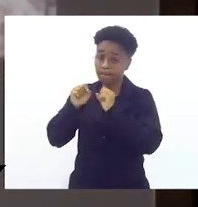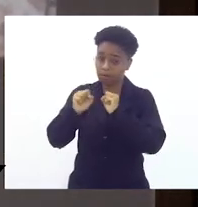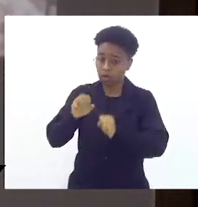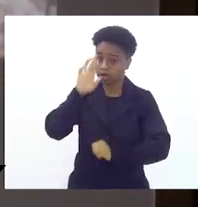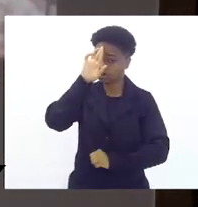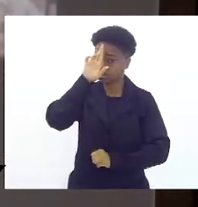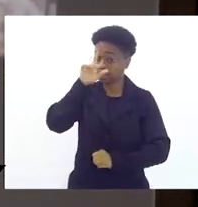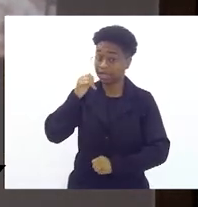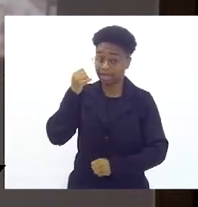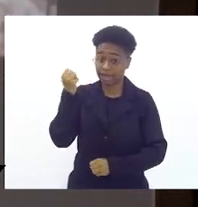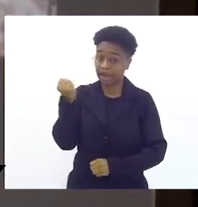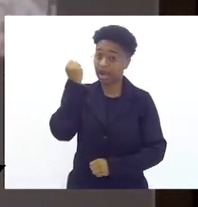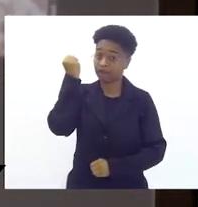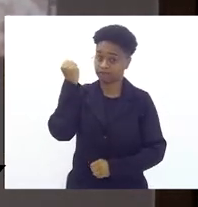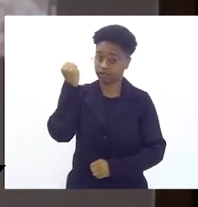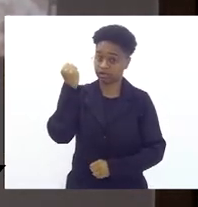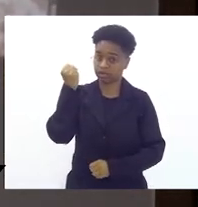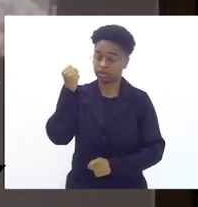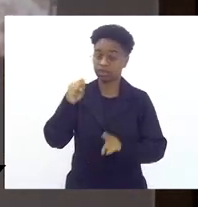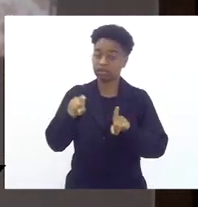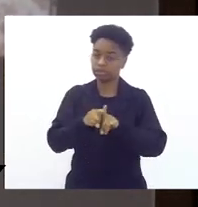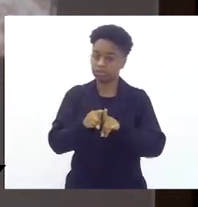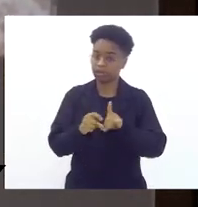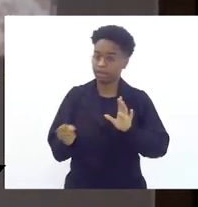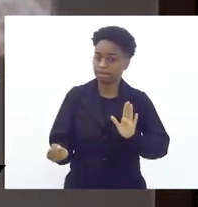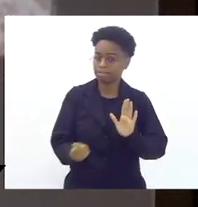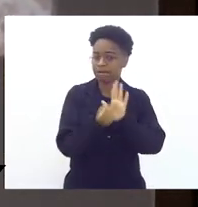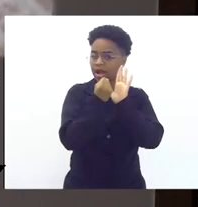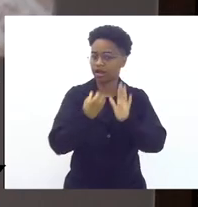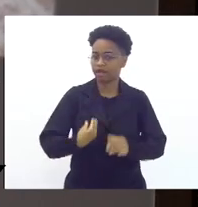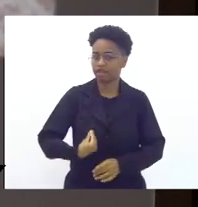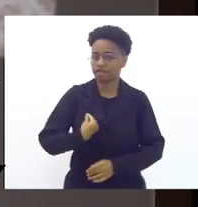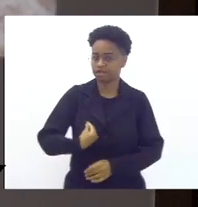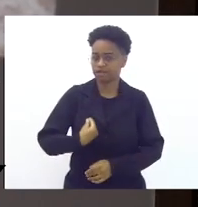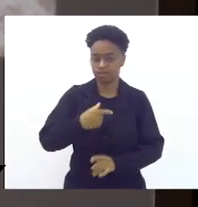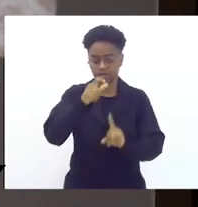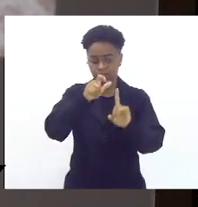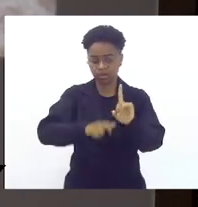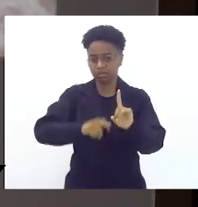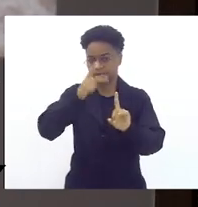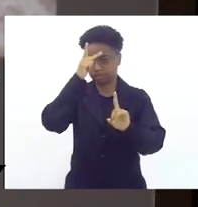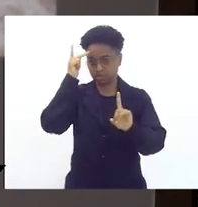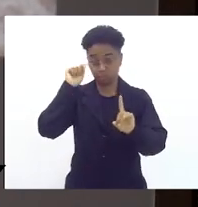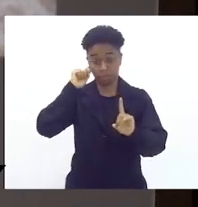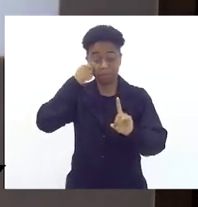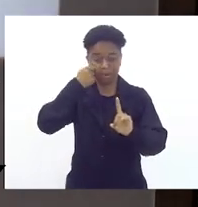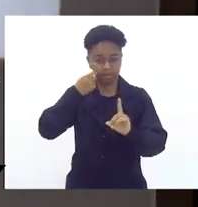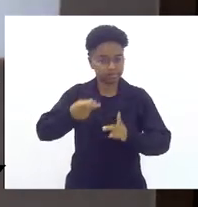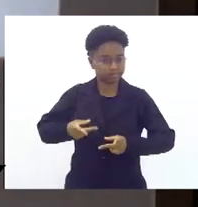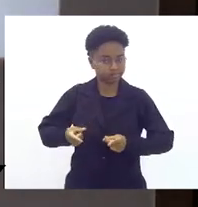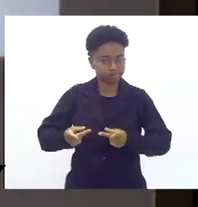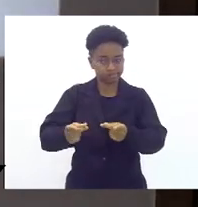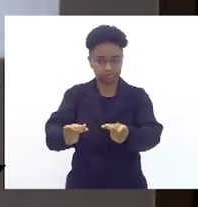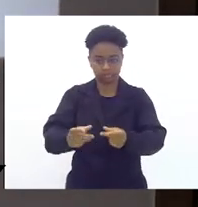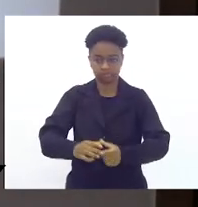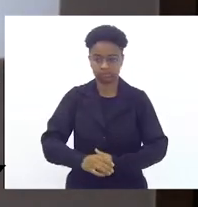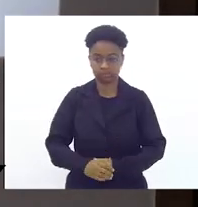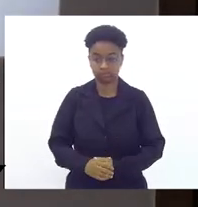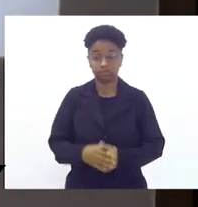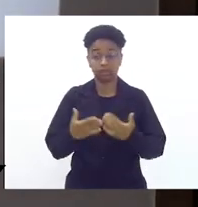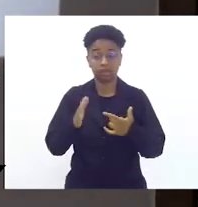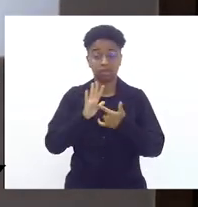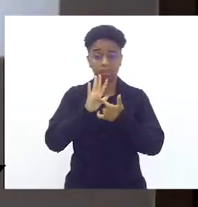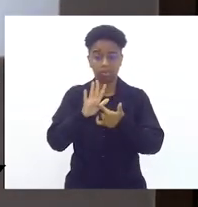graves e podem marcar a vida de uma pessoa preta definitivamente isso nos diz que